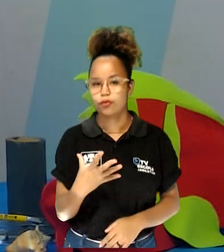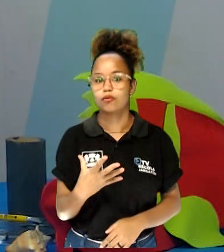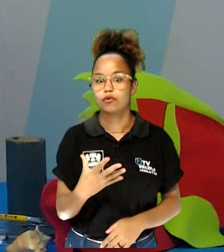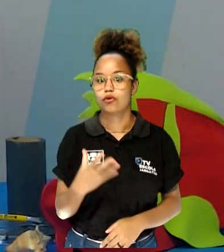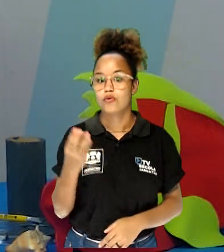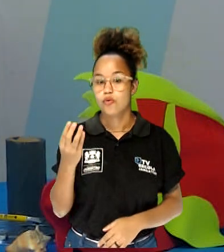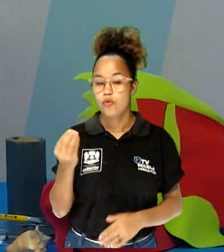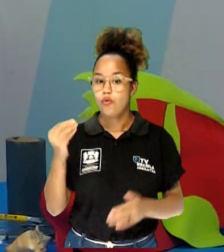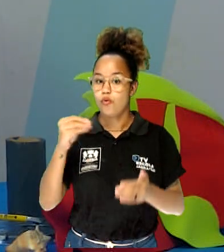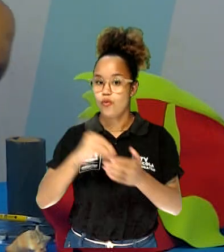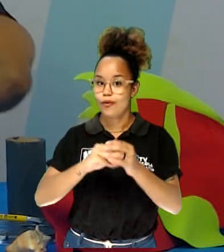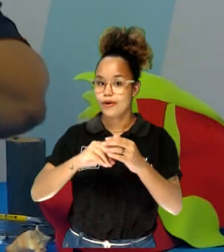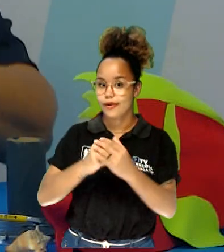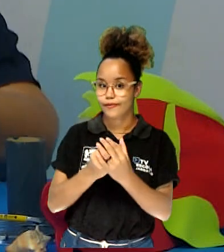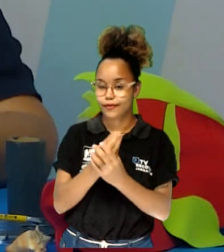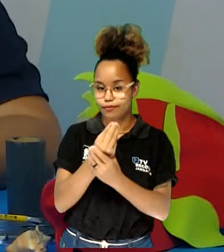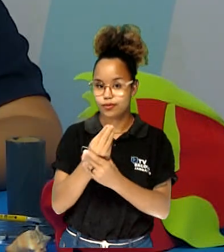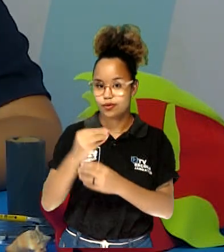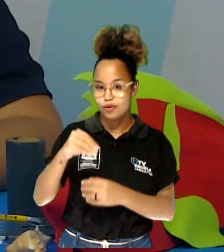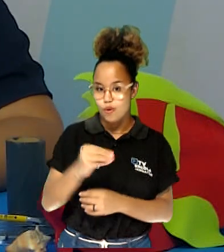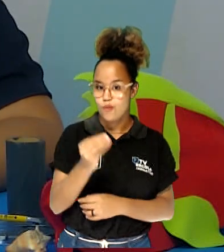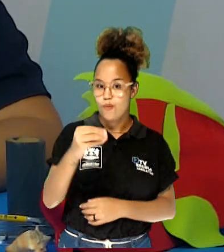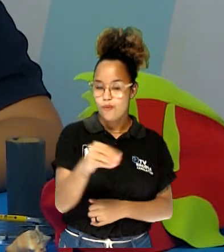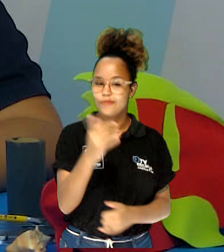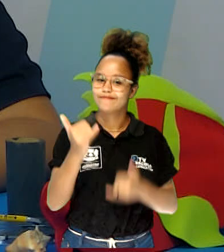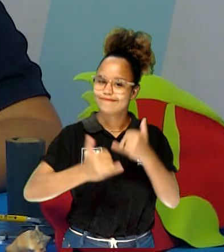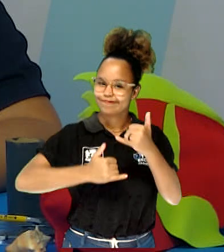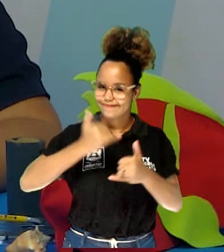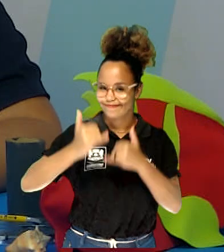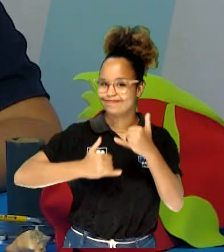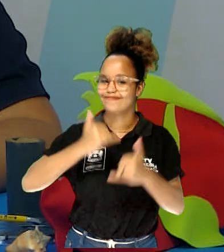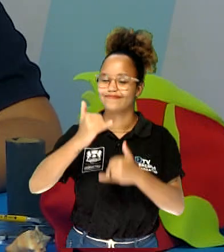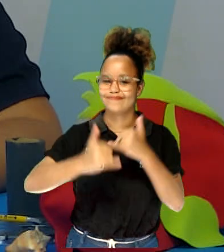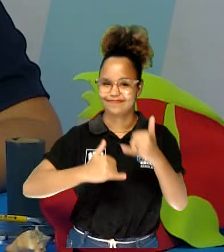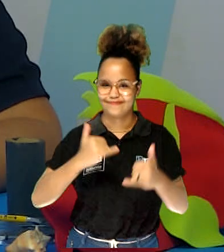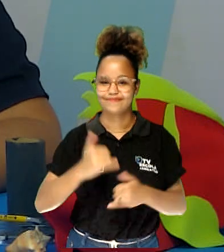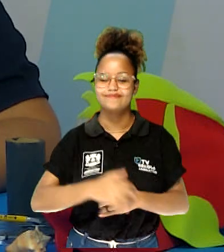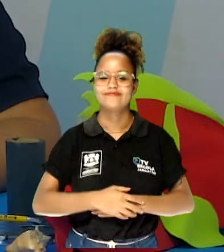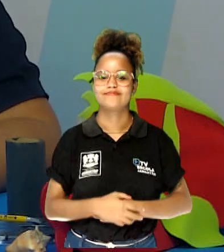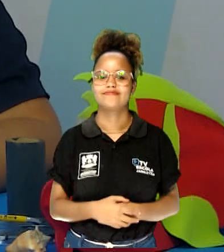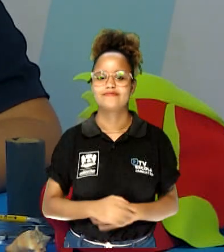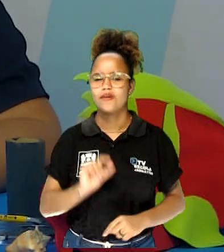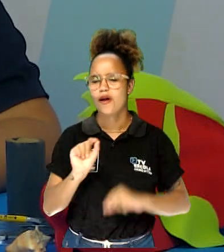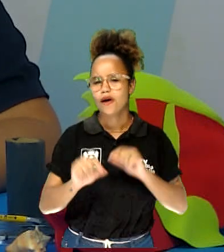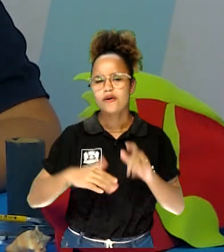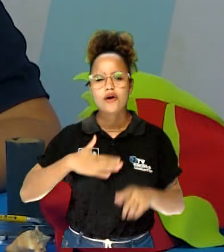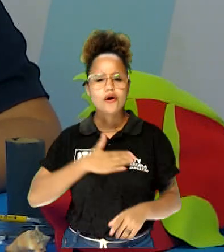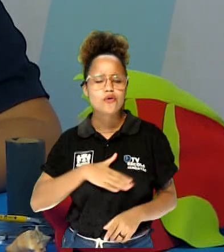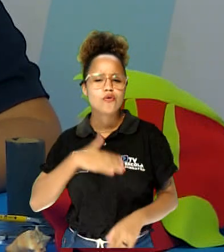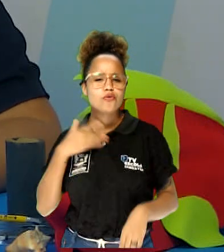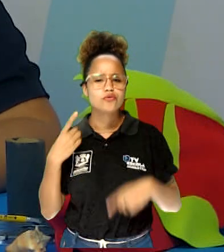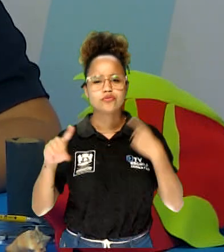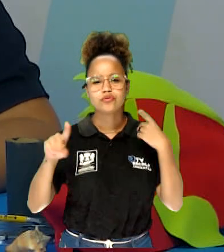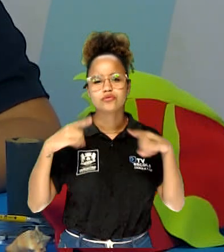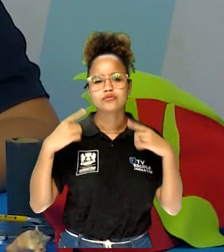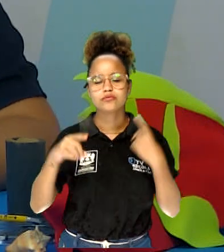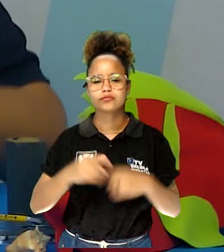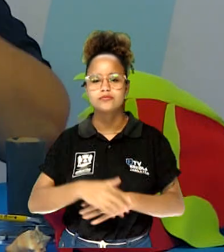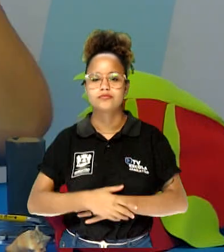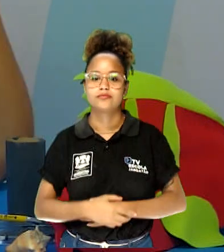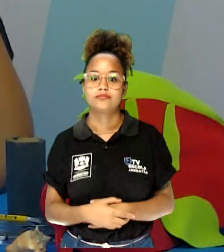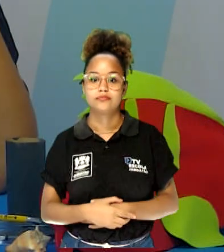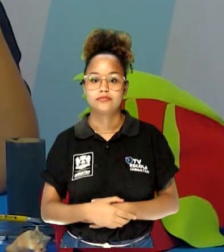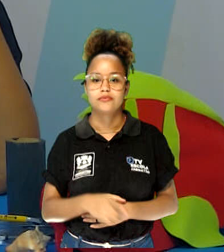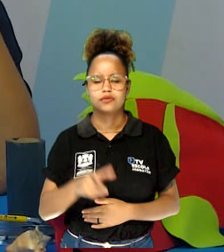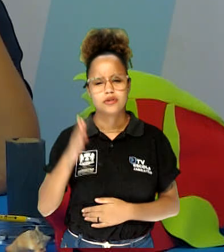mão e vamos brincar. Sim, sim. Quem é que gosta daquela canção do Baby Shark?